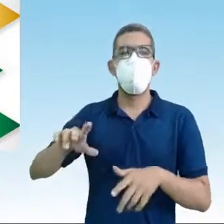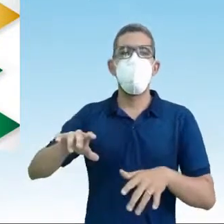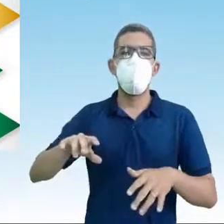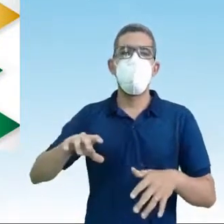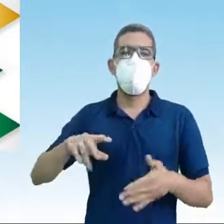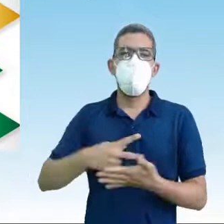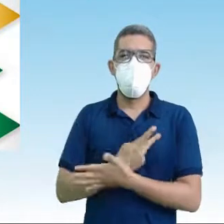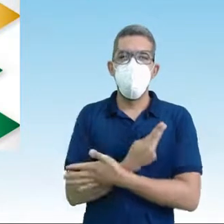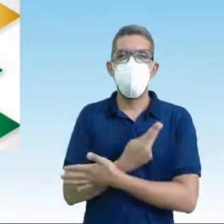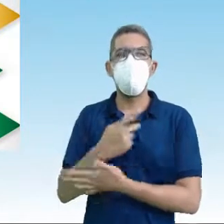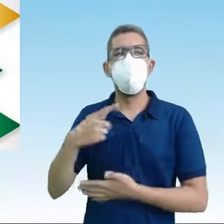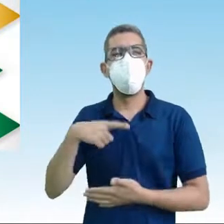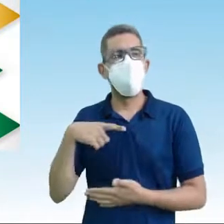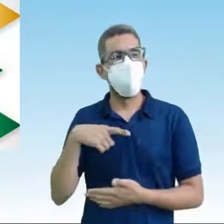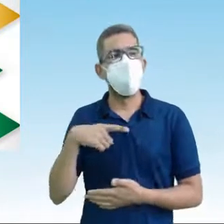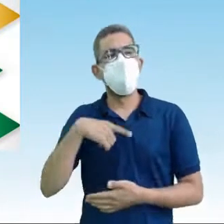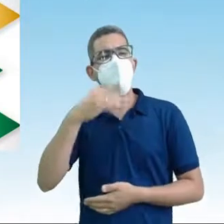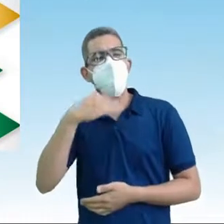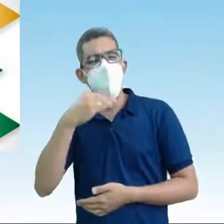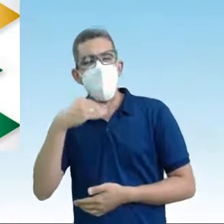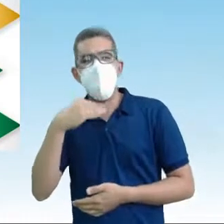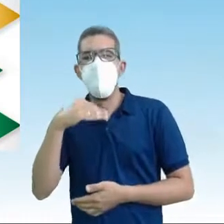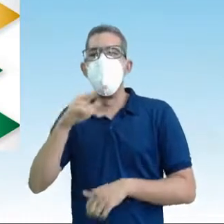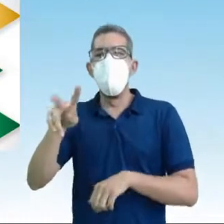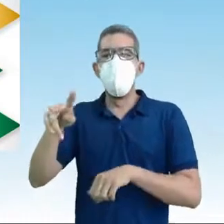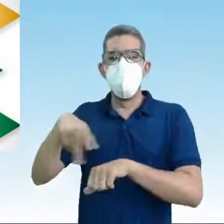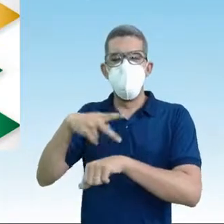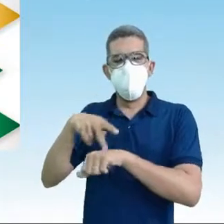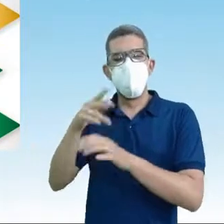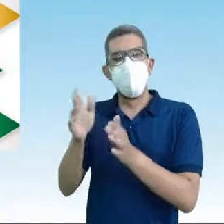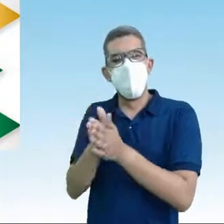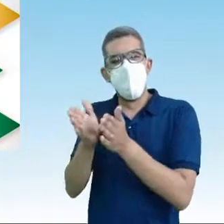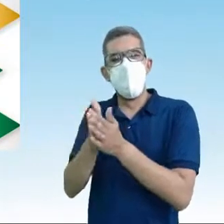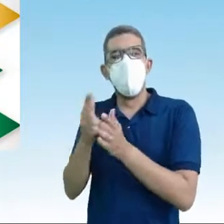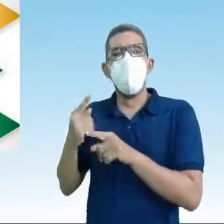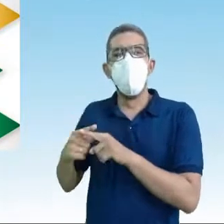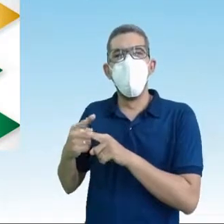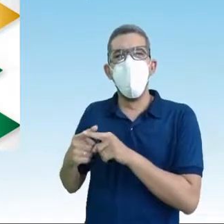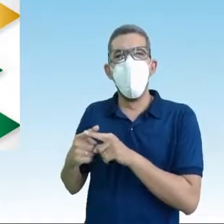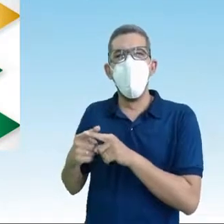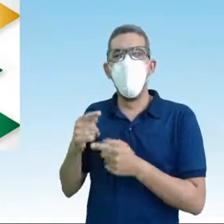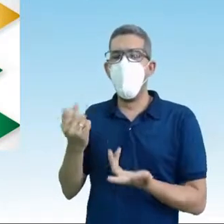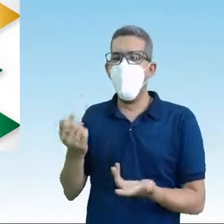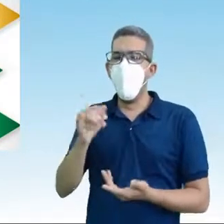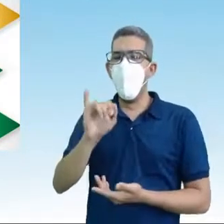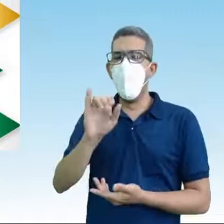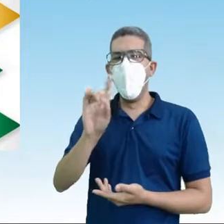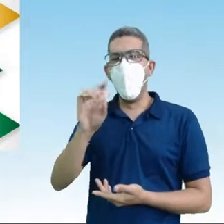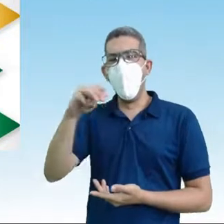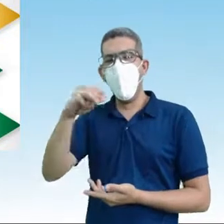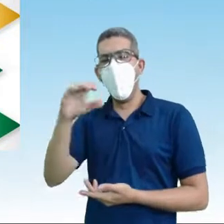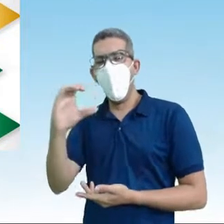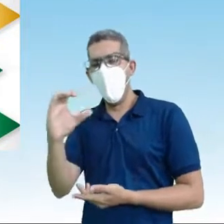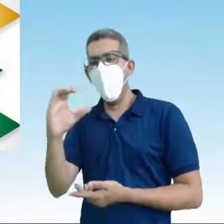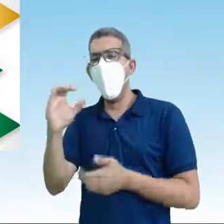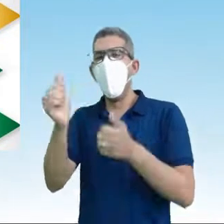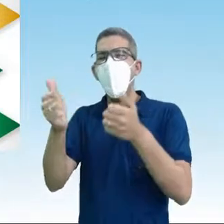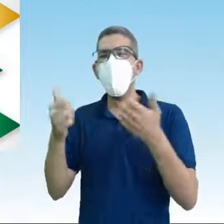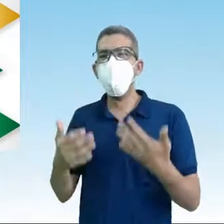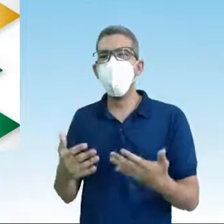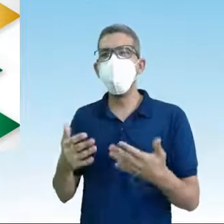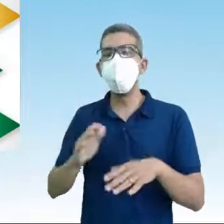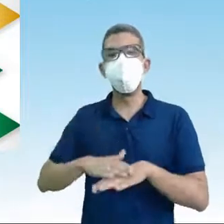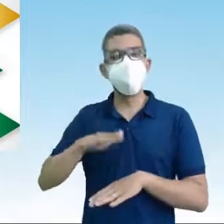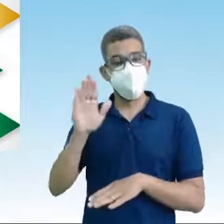fala da vulnerabilidade dos países pobres. Por quê? O IDMC aponta que a maioria